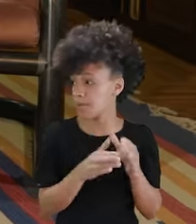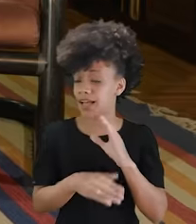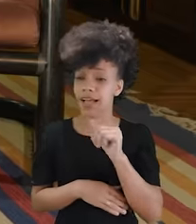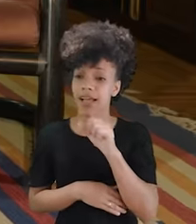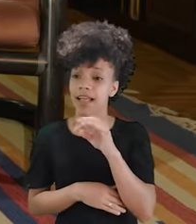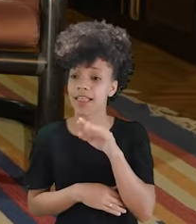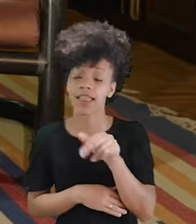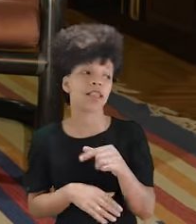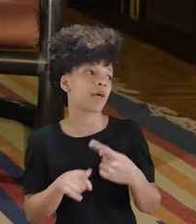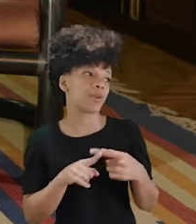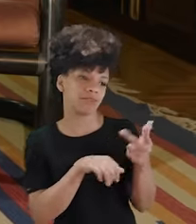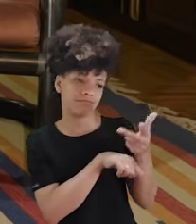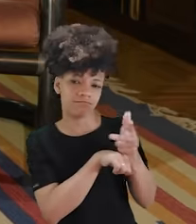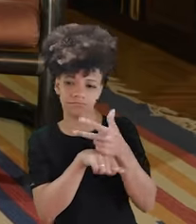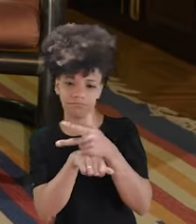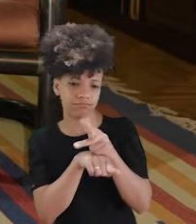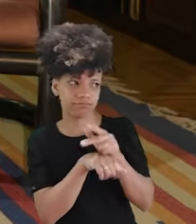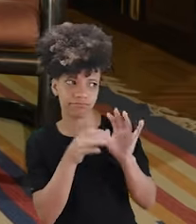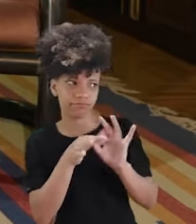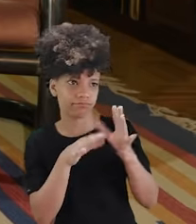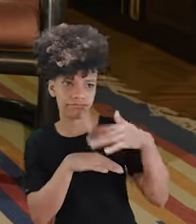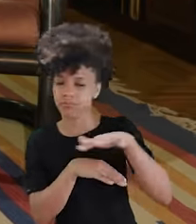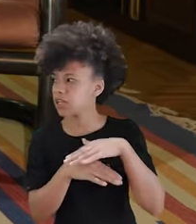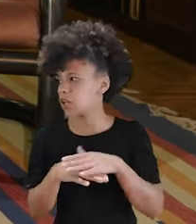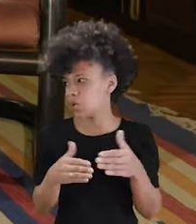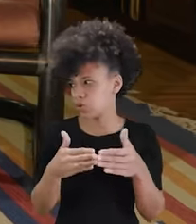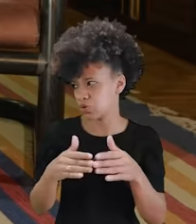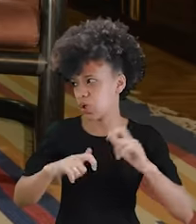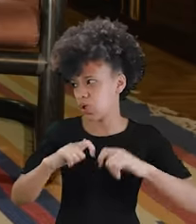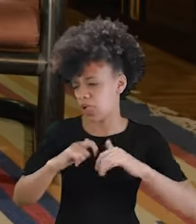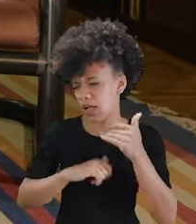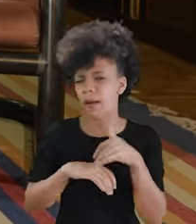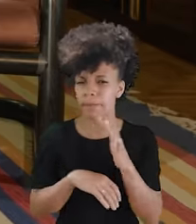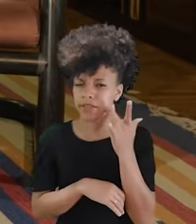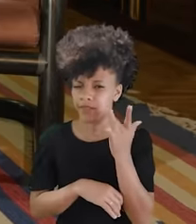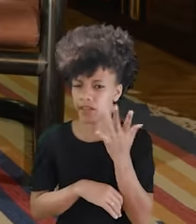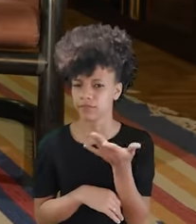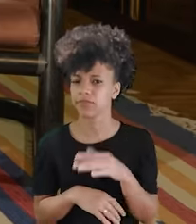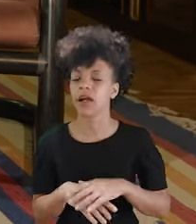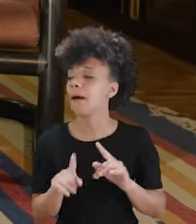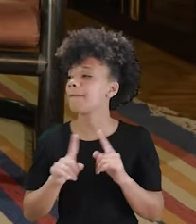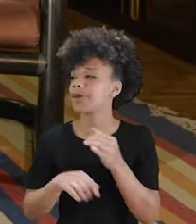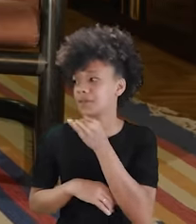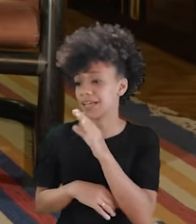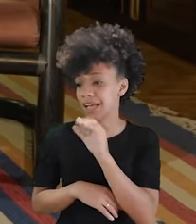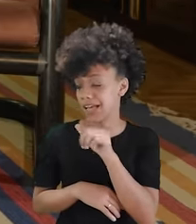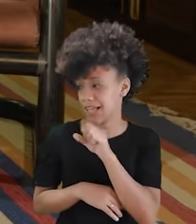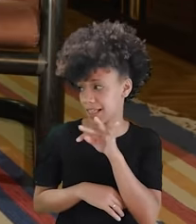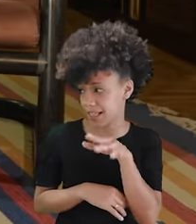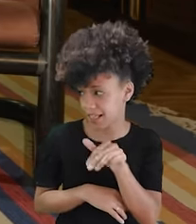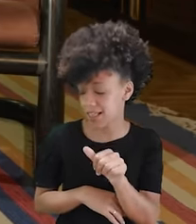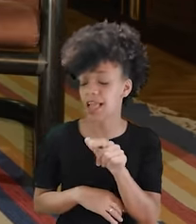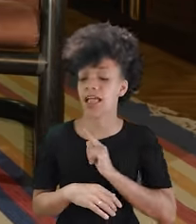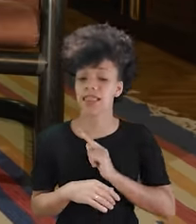exato vez porque tem que saber as para tudo quanto é lado tá né gente tem que assegurar mais fácil acho mas assim é está